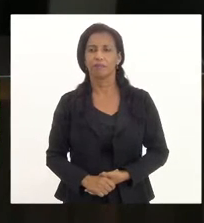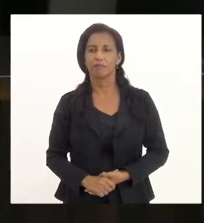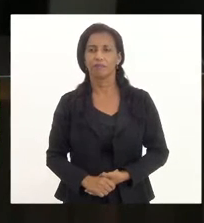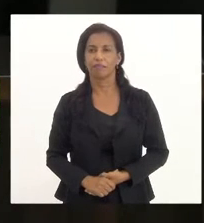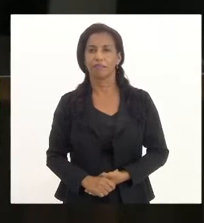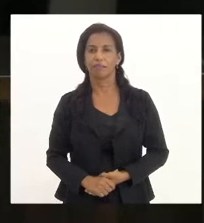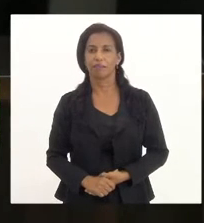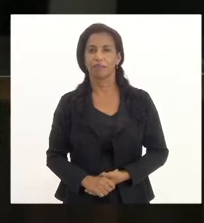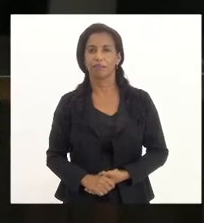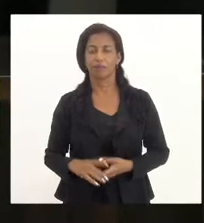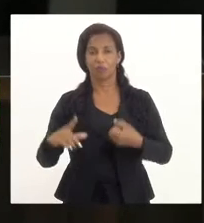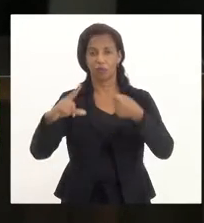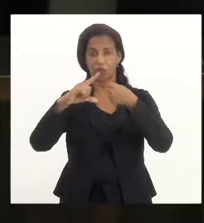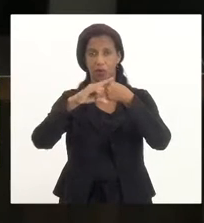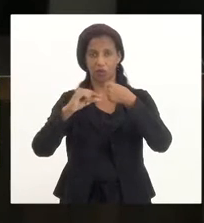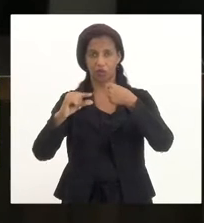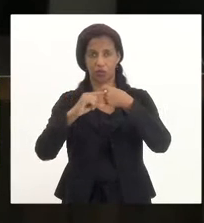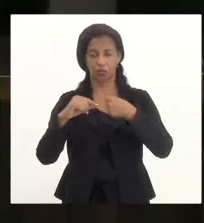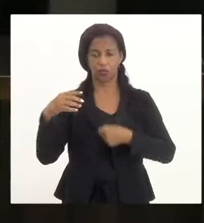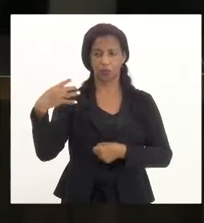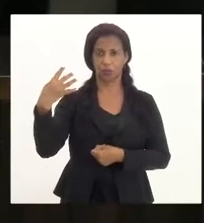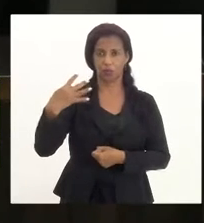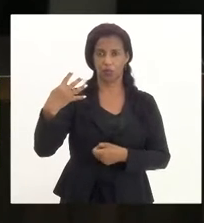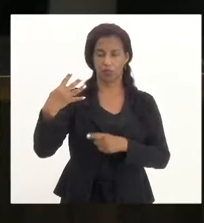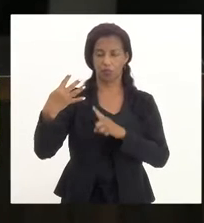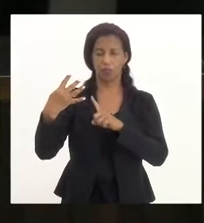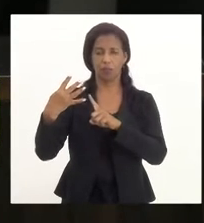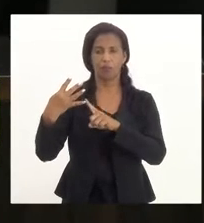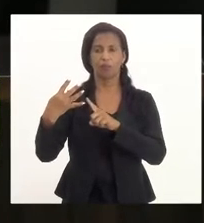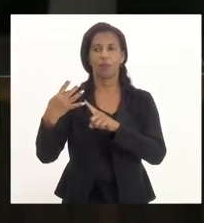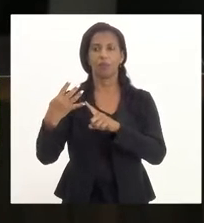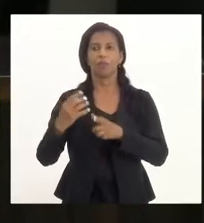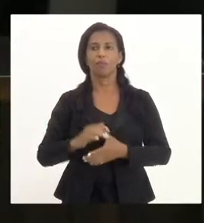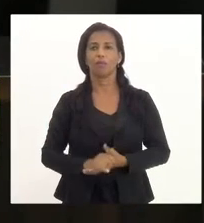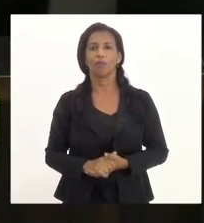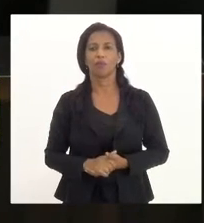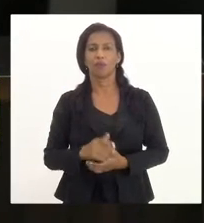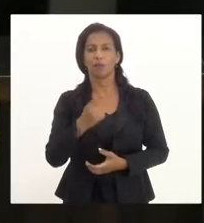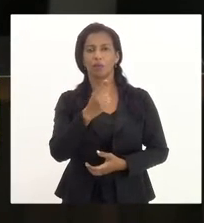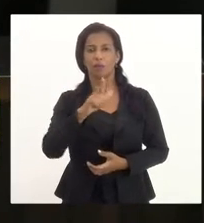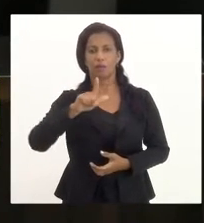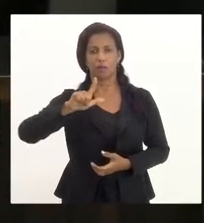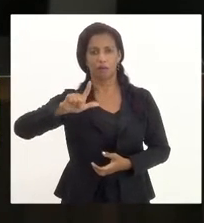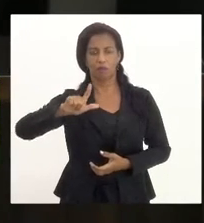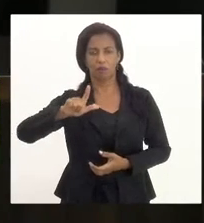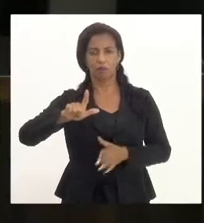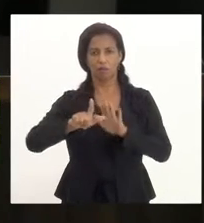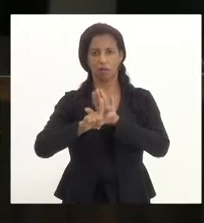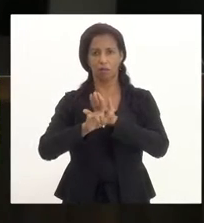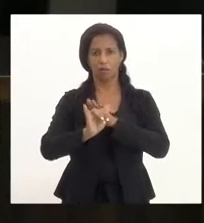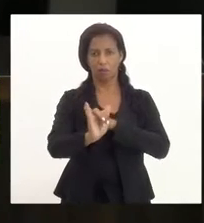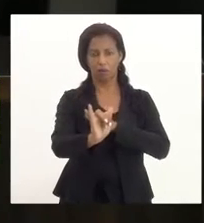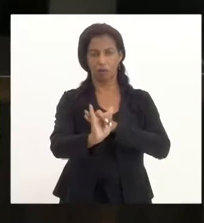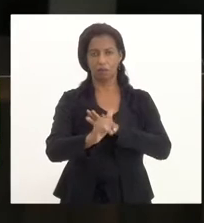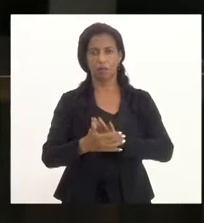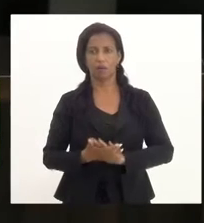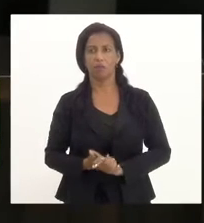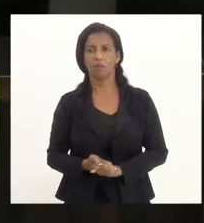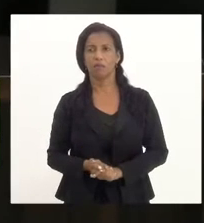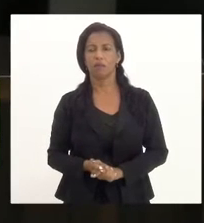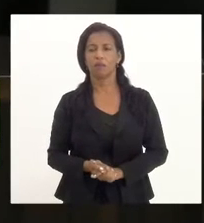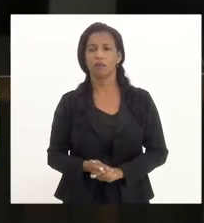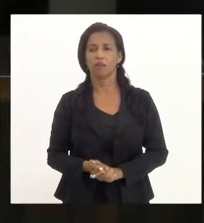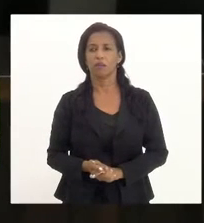no artigo 4º do do do projeto de lei e